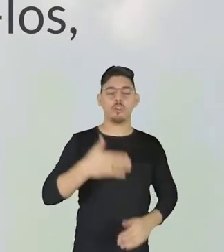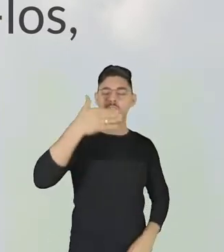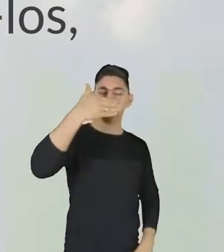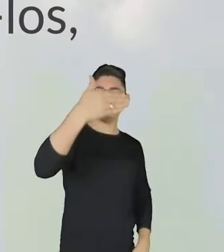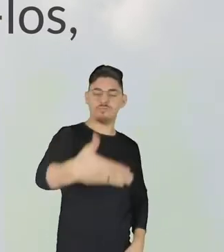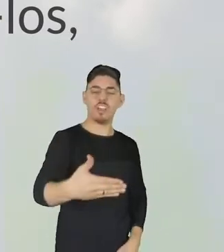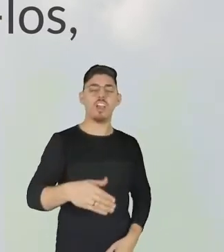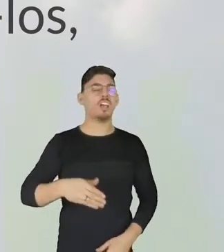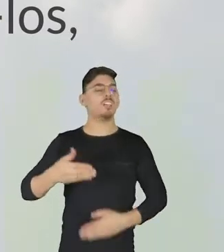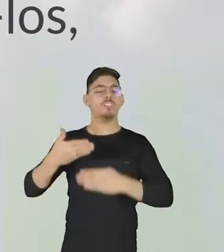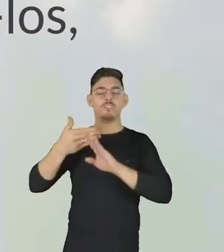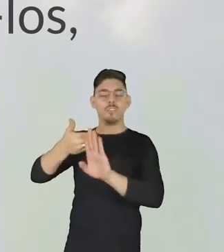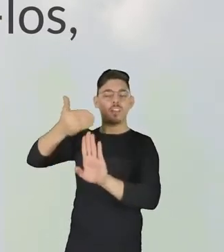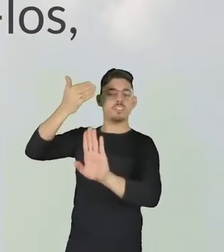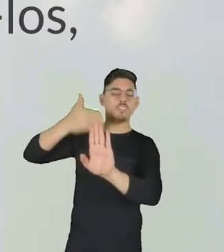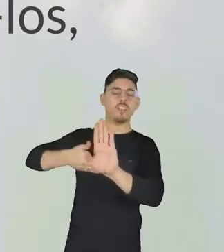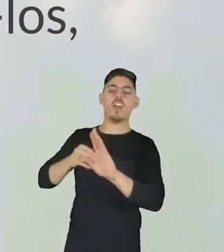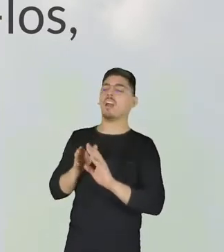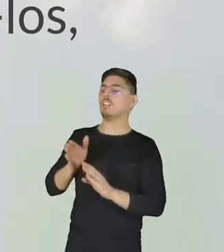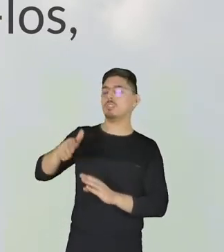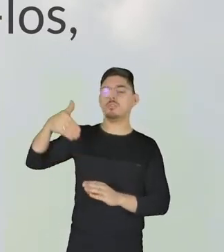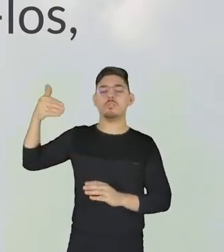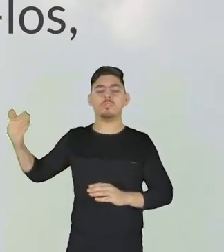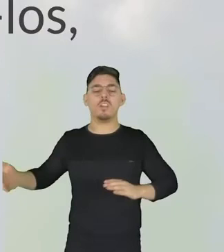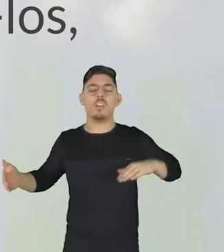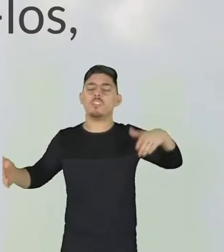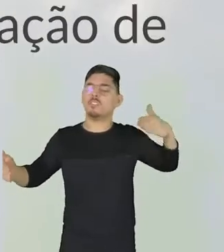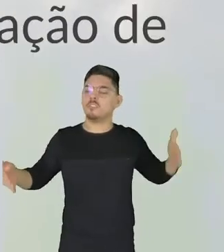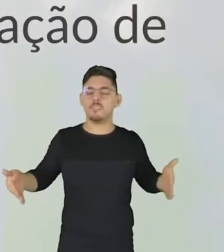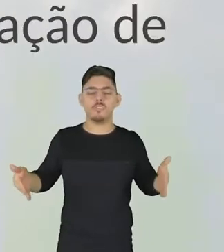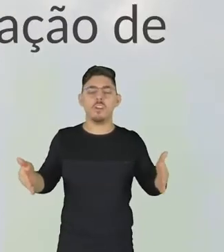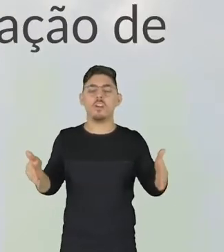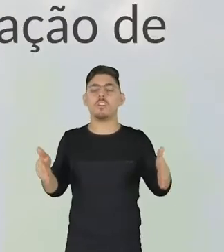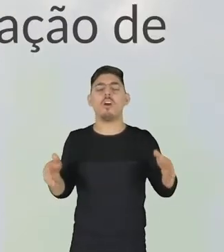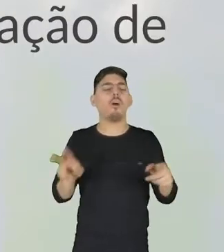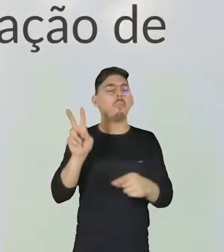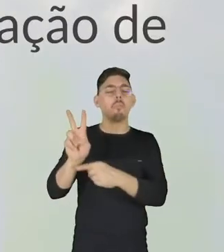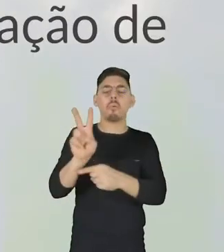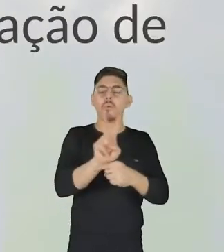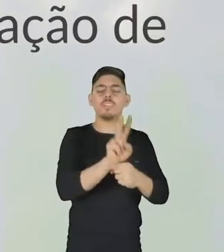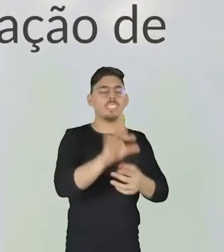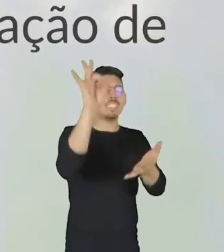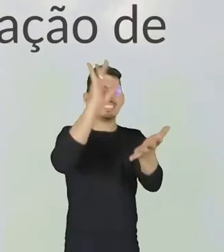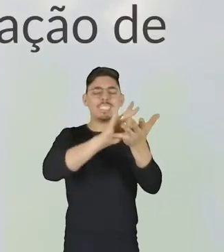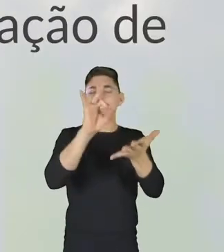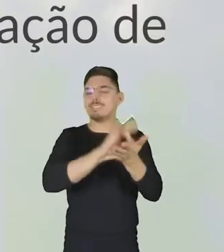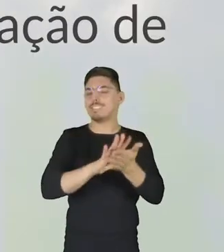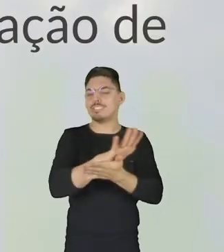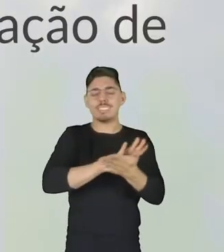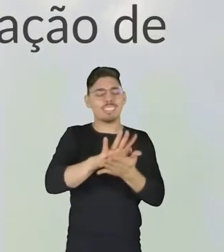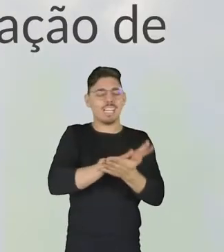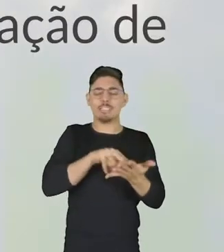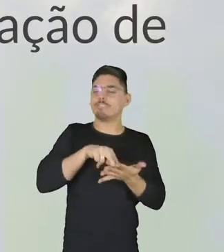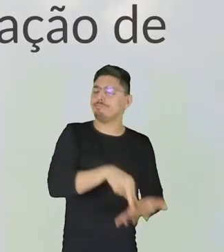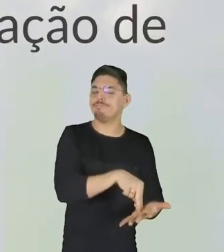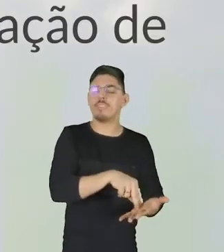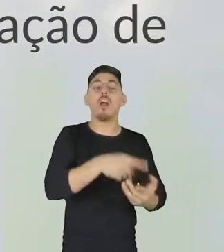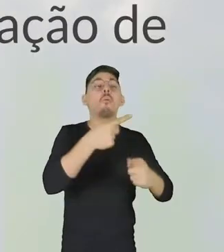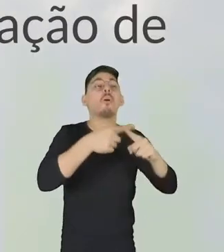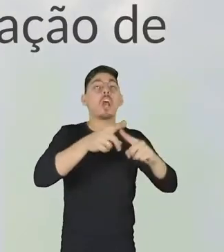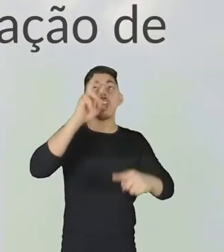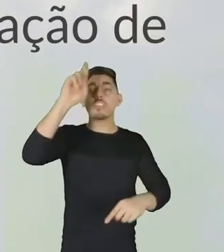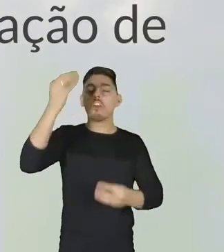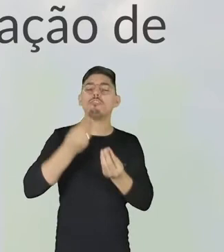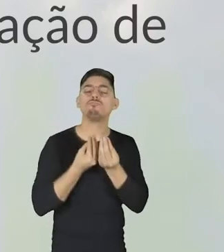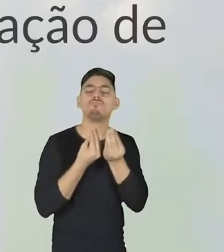antepassados. Nenhum dos seus inimigos pôde resisti-los, nenhum. pois o Senhor entregou a todos eles